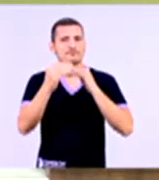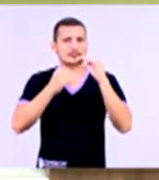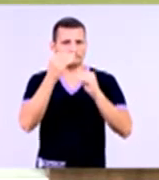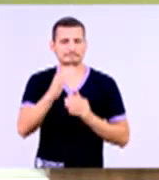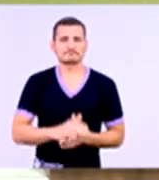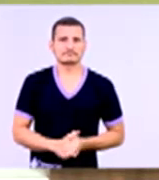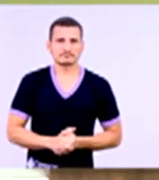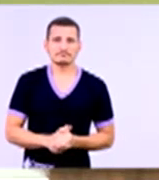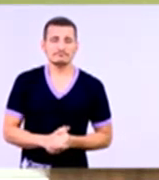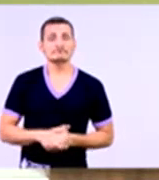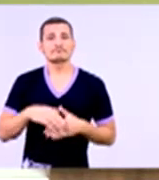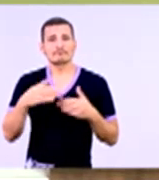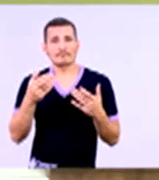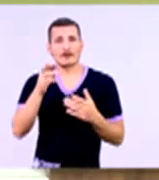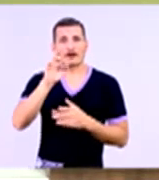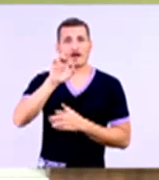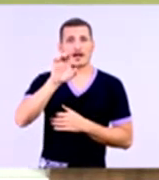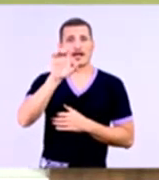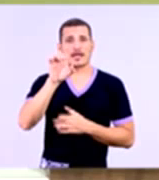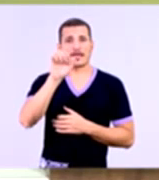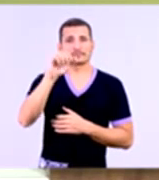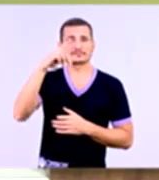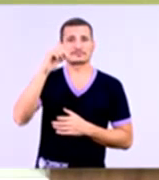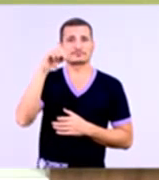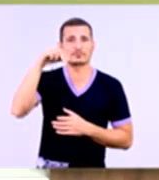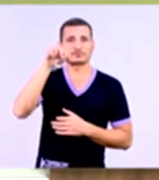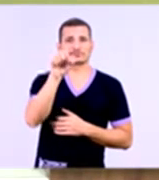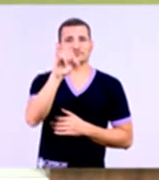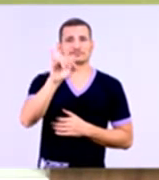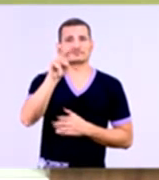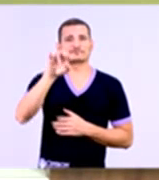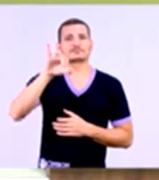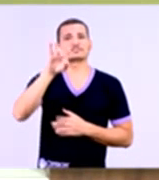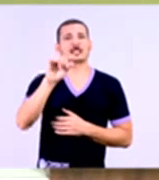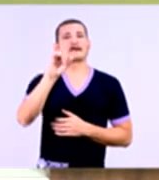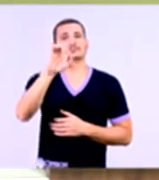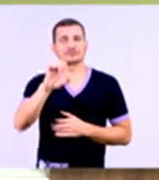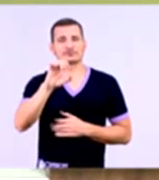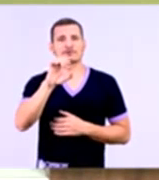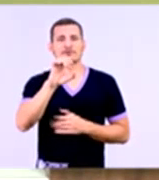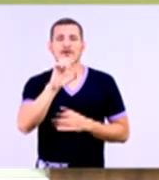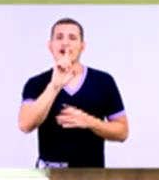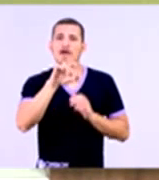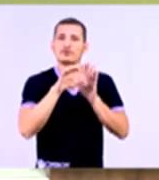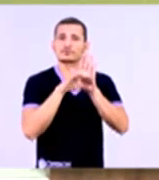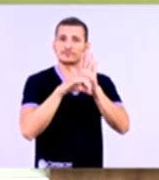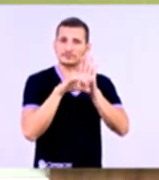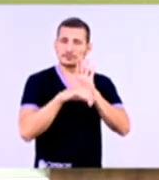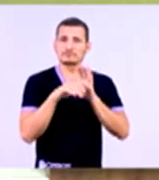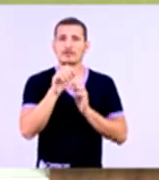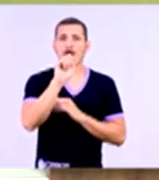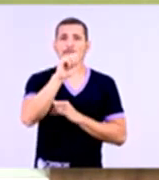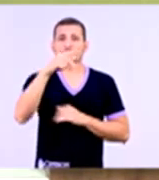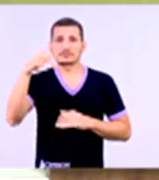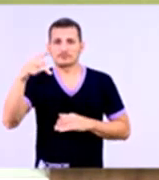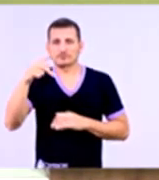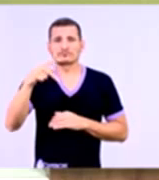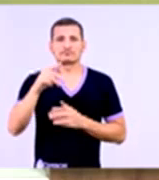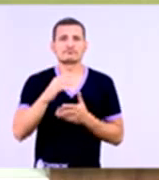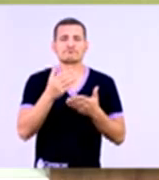de responsividade, a gente agrega o conceito de aplicações que funcionam em